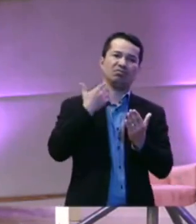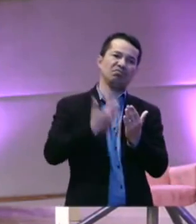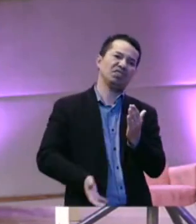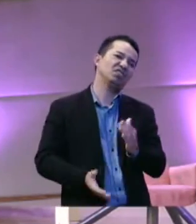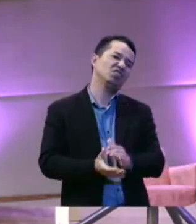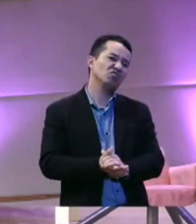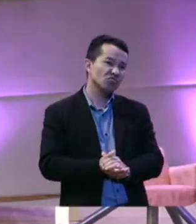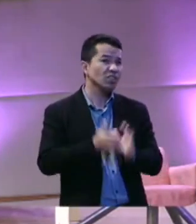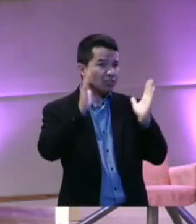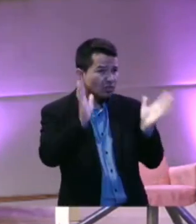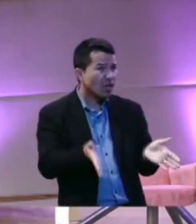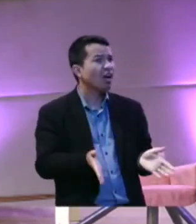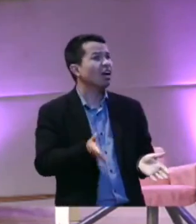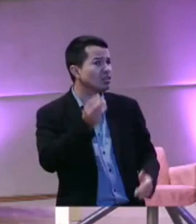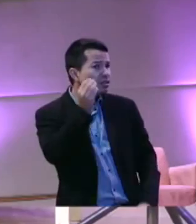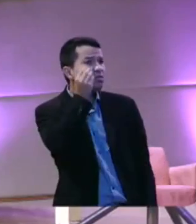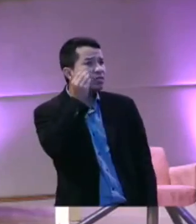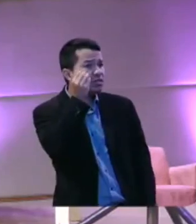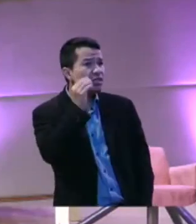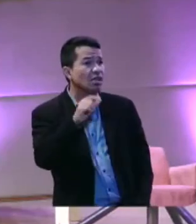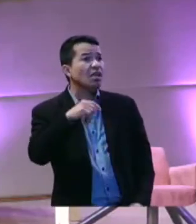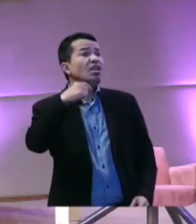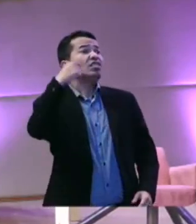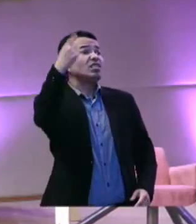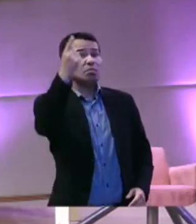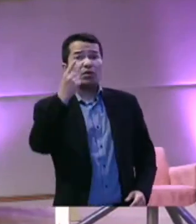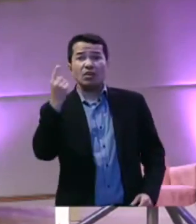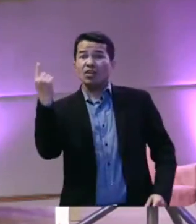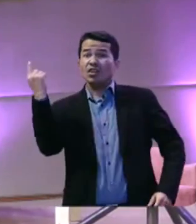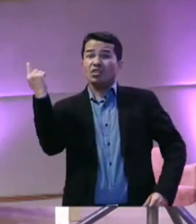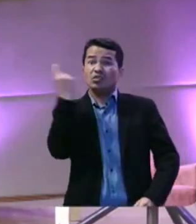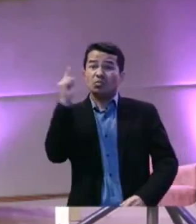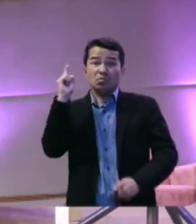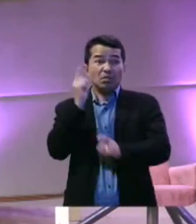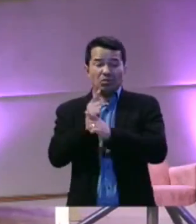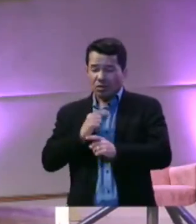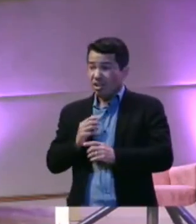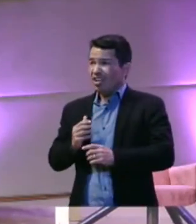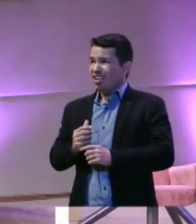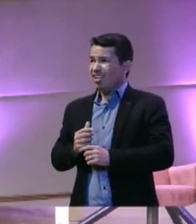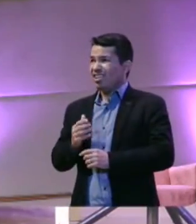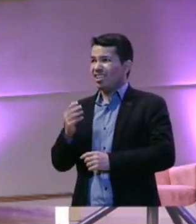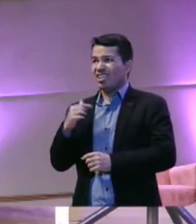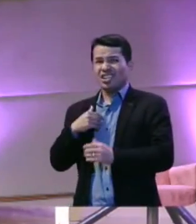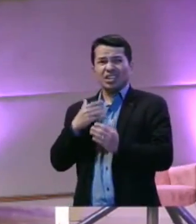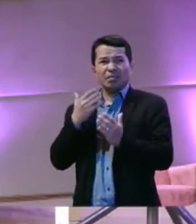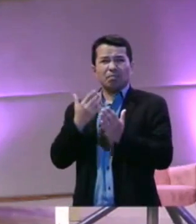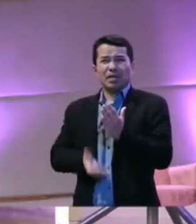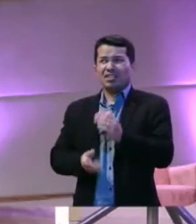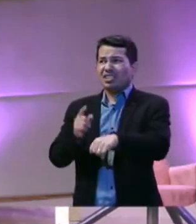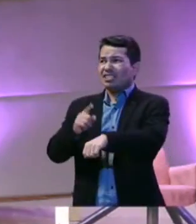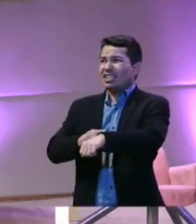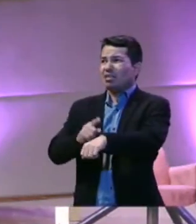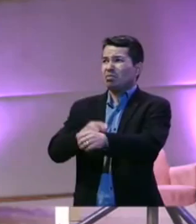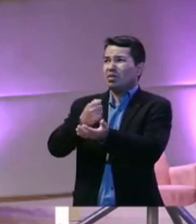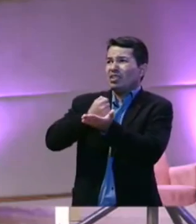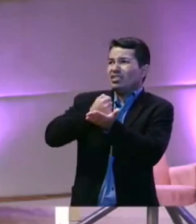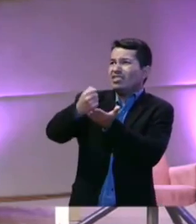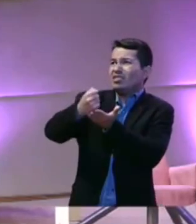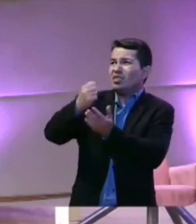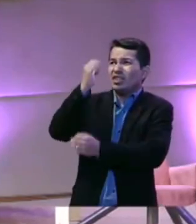minha vida. E como foi triste eu descobrir depois que eu tinha perdido esse tempo de